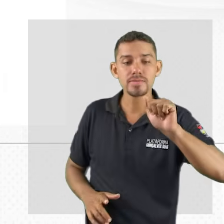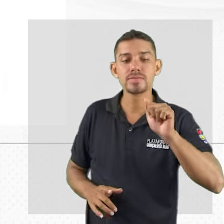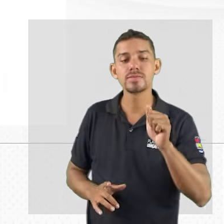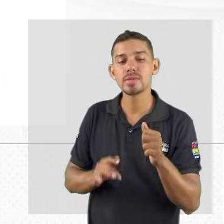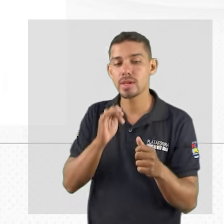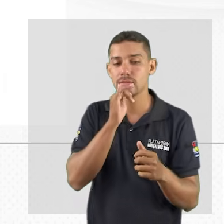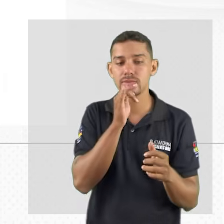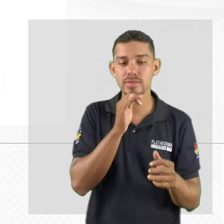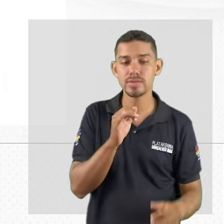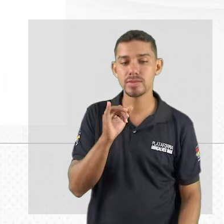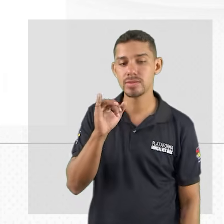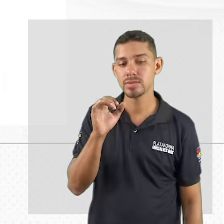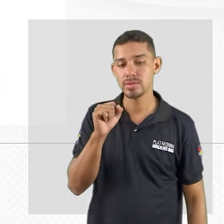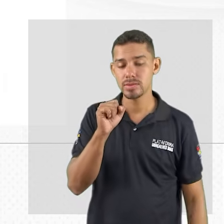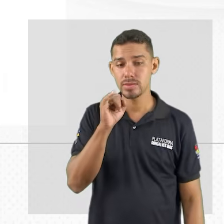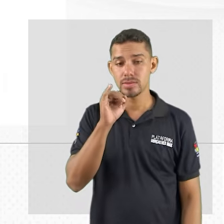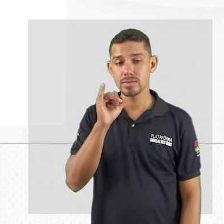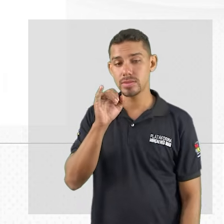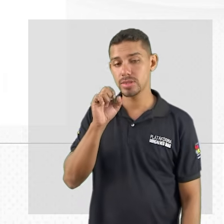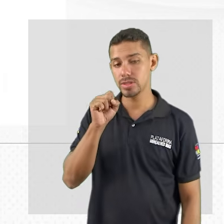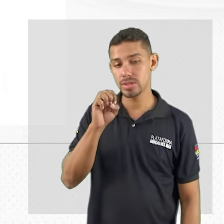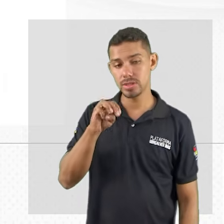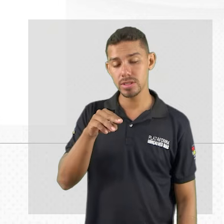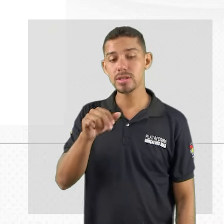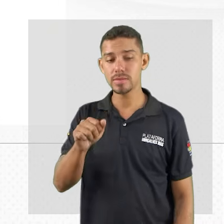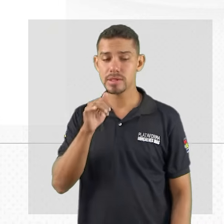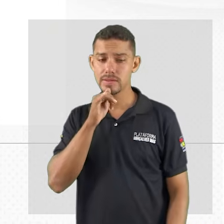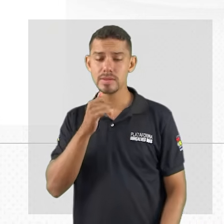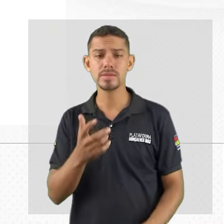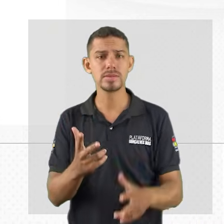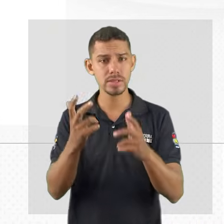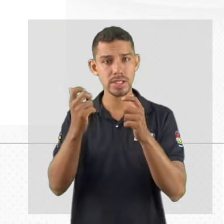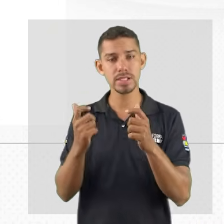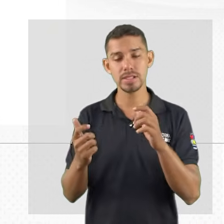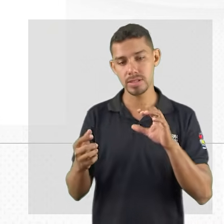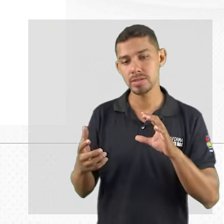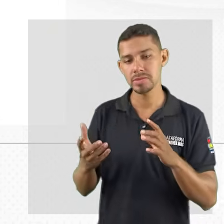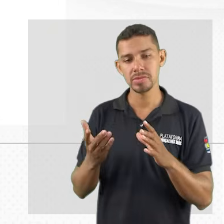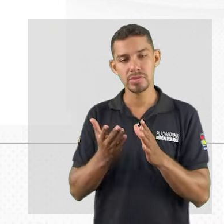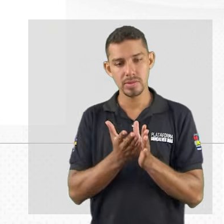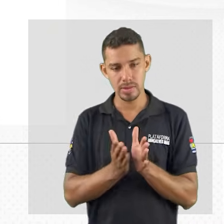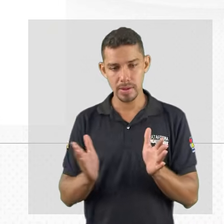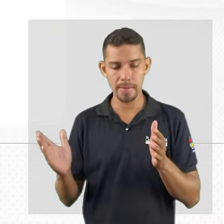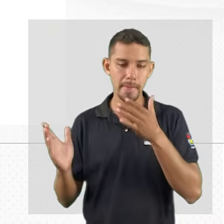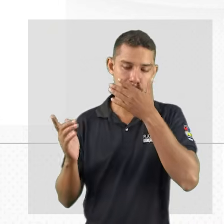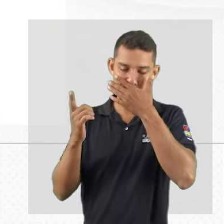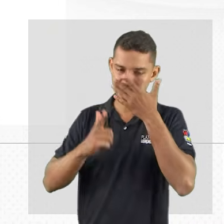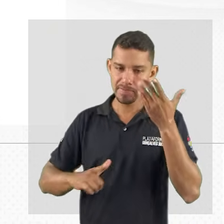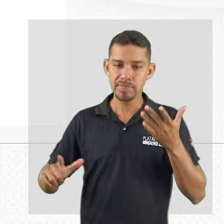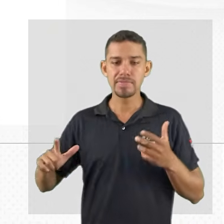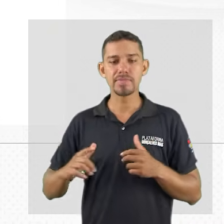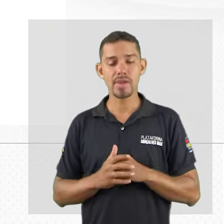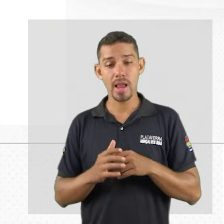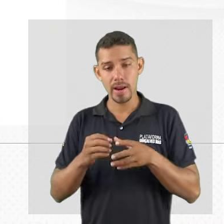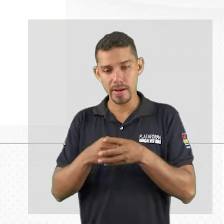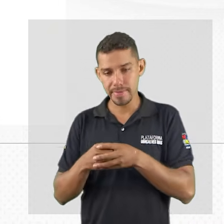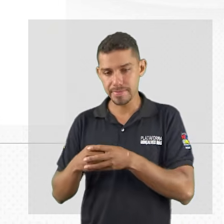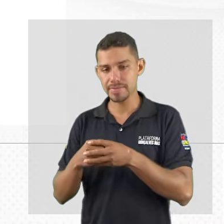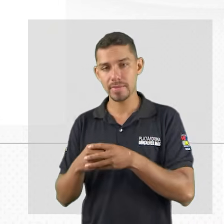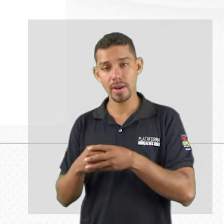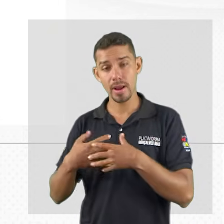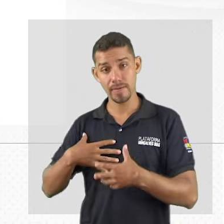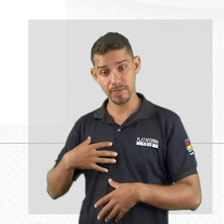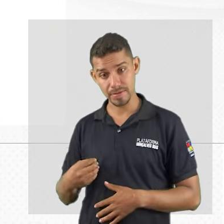ela consiga ler esse material genético e passar para as células filhas, tá? E novamente depois ocorre a união